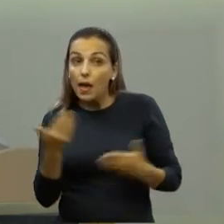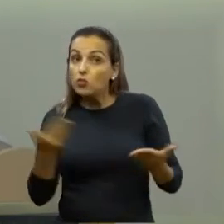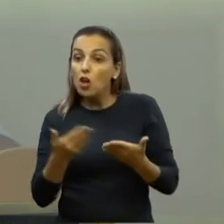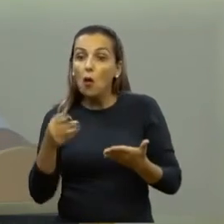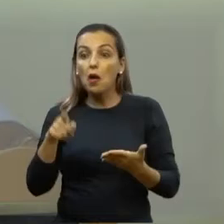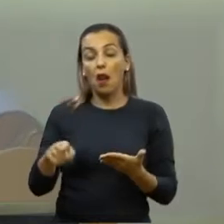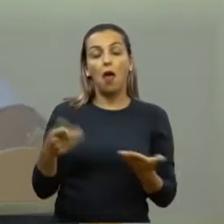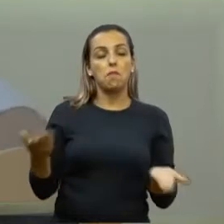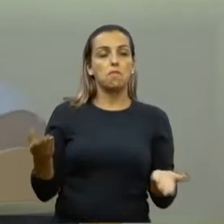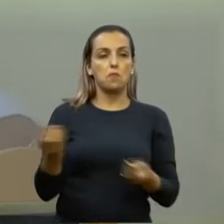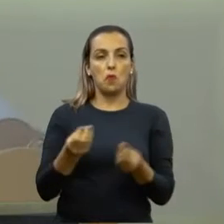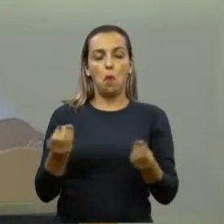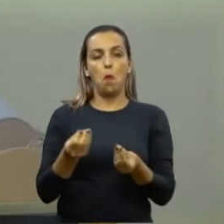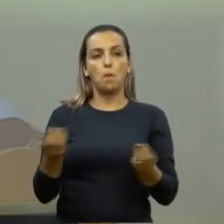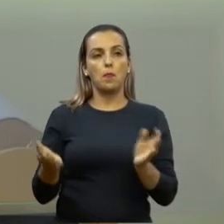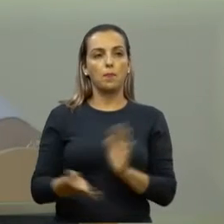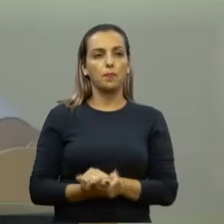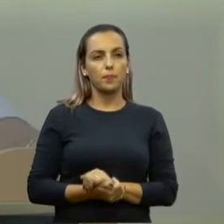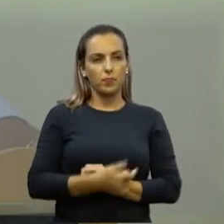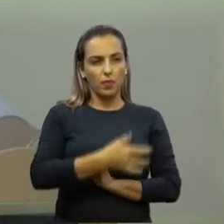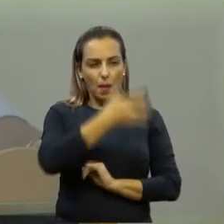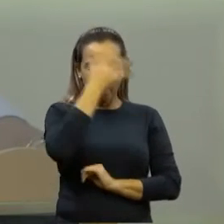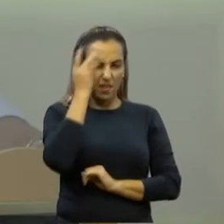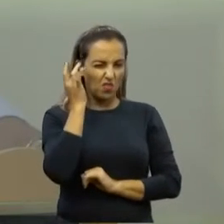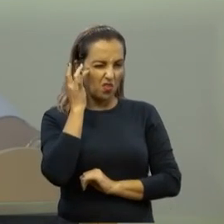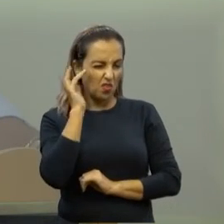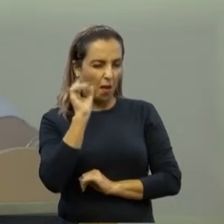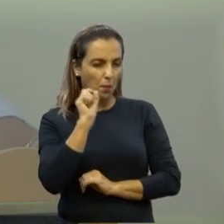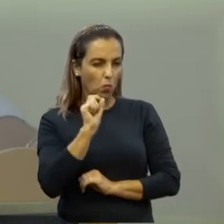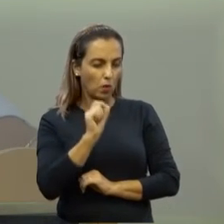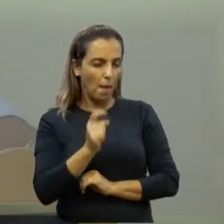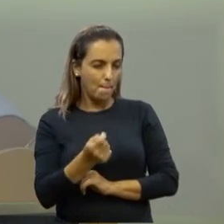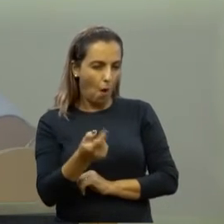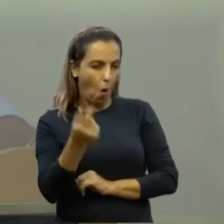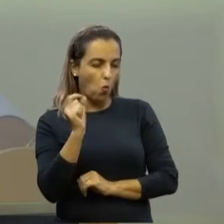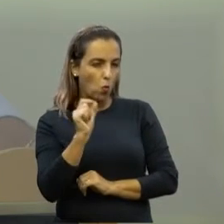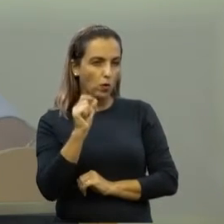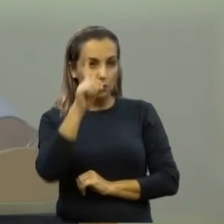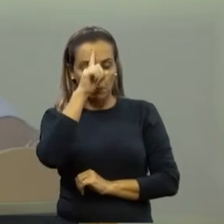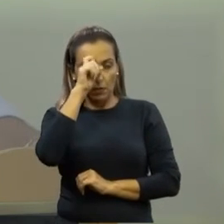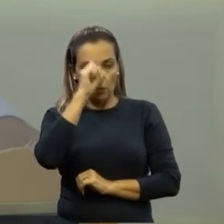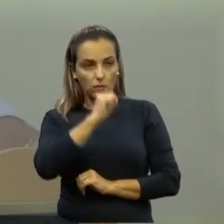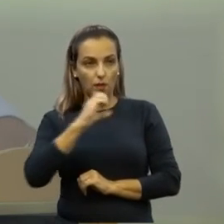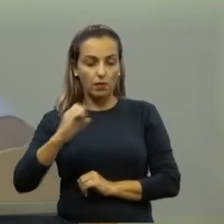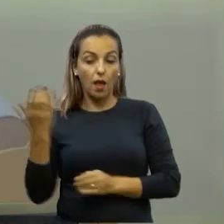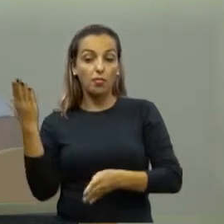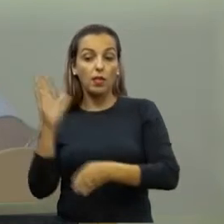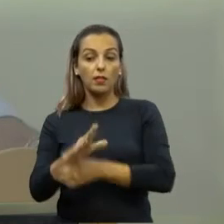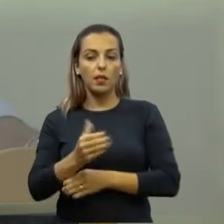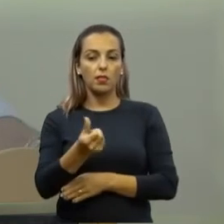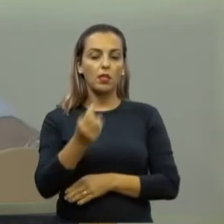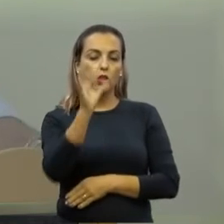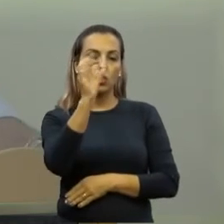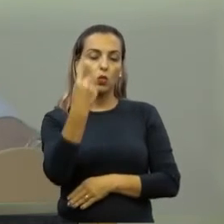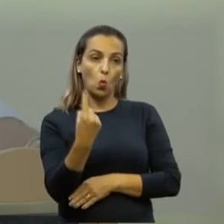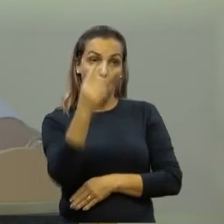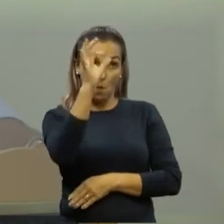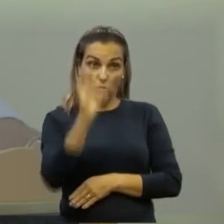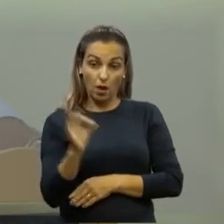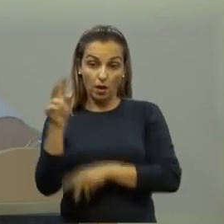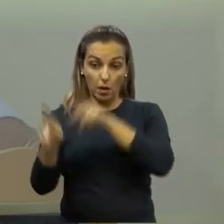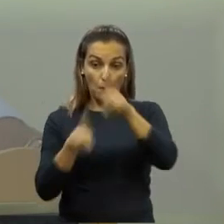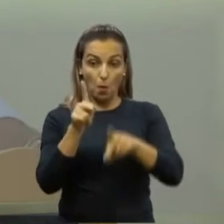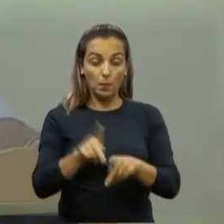na Santa Casa pouca gente aqui deve saber eu acho que a santa casa ela teria que atender 61 por cento da população